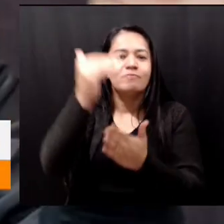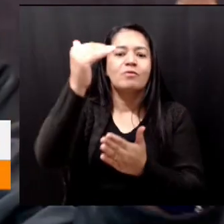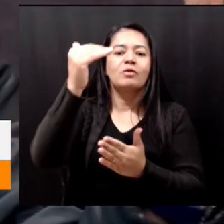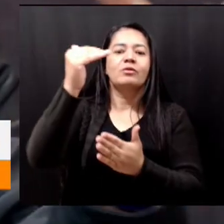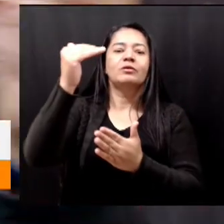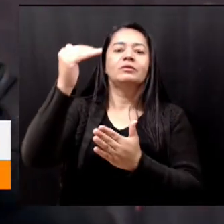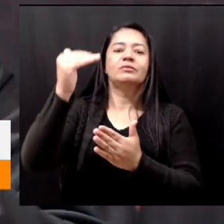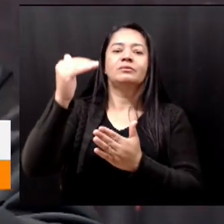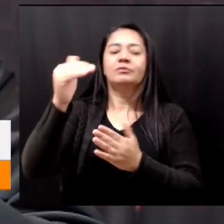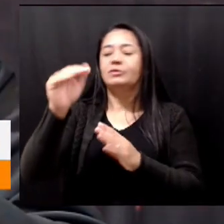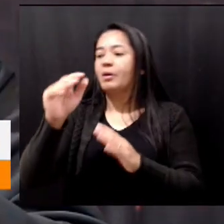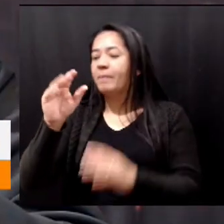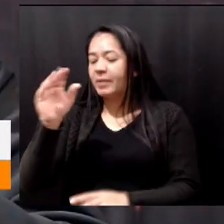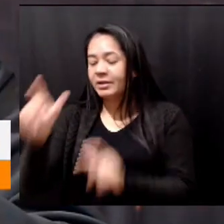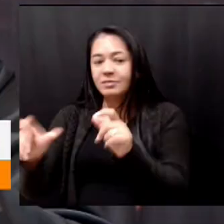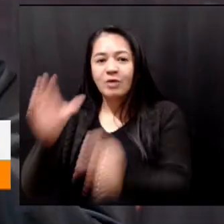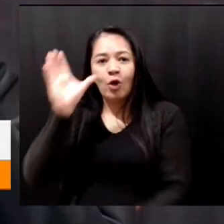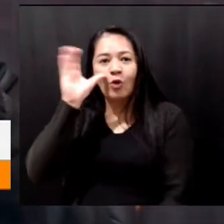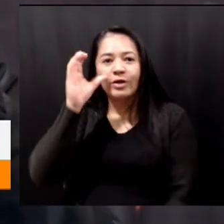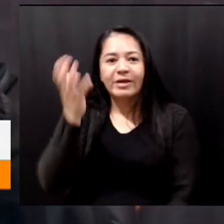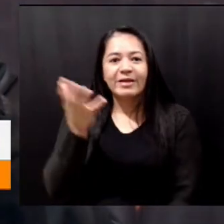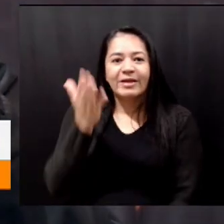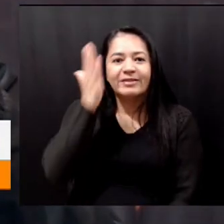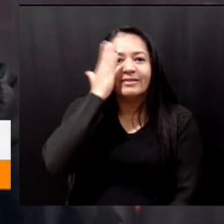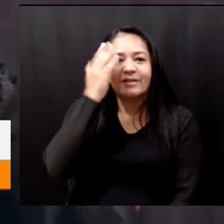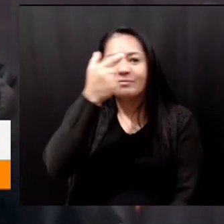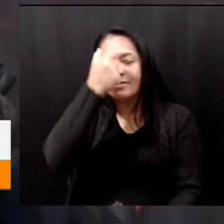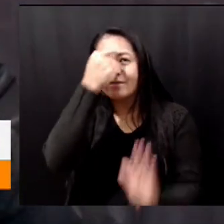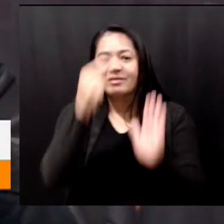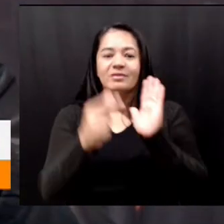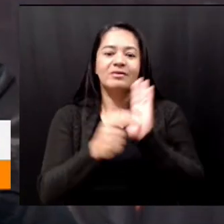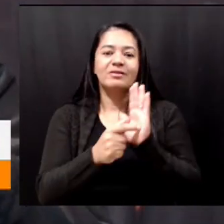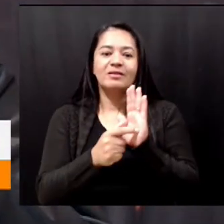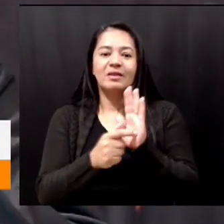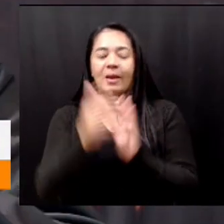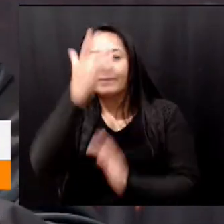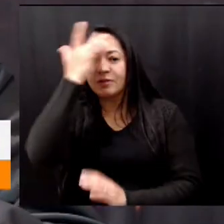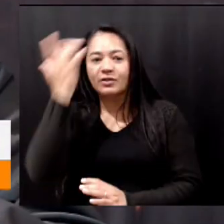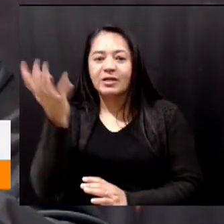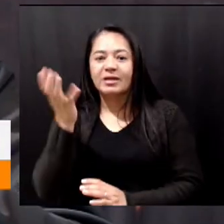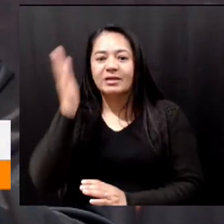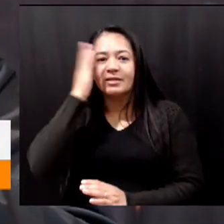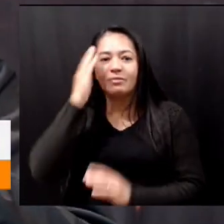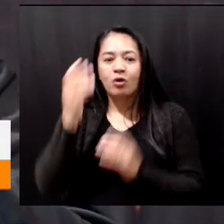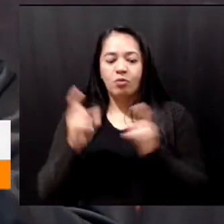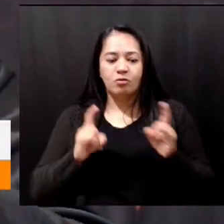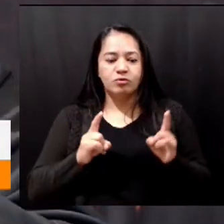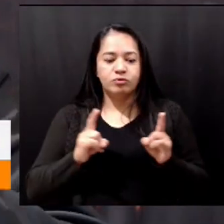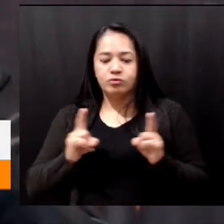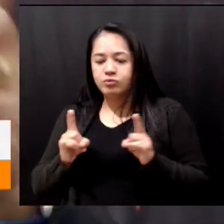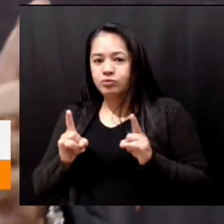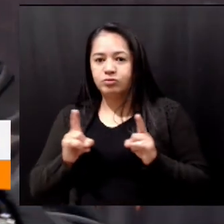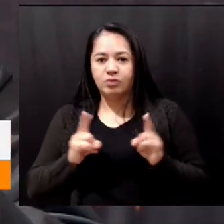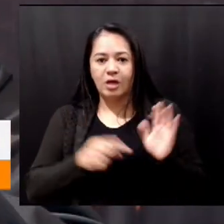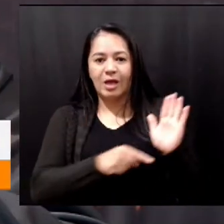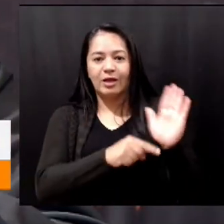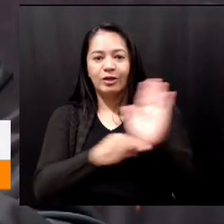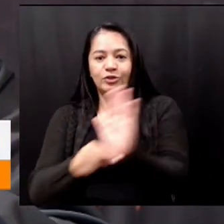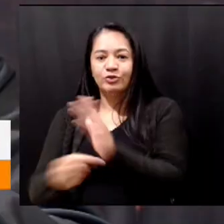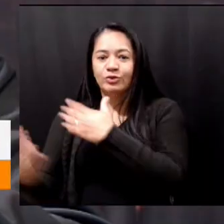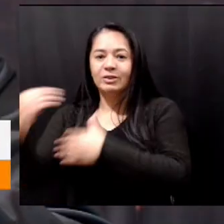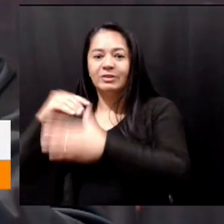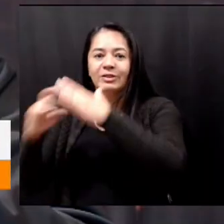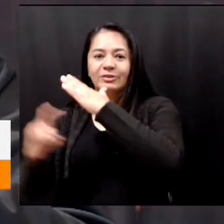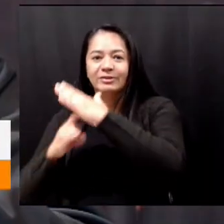curioso que quer saber a inteligência artificial, para quem quer ver como é que a robótica está ajudando nas empresas. A gente tinha robozinhos andando e